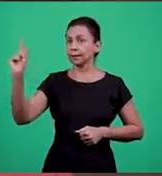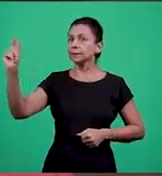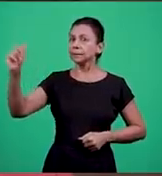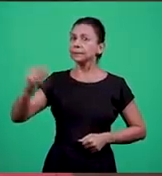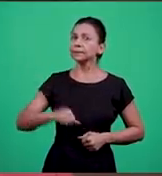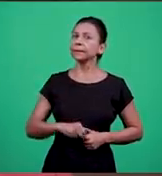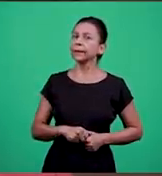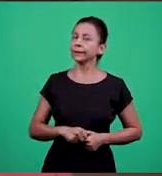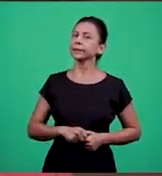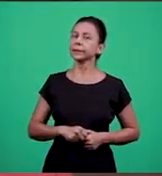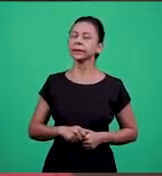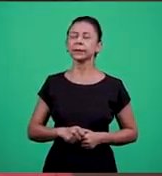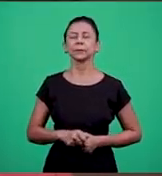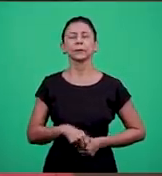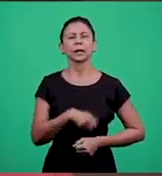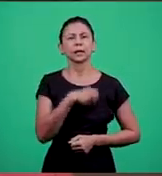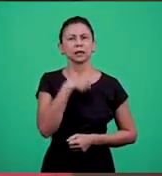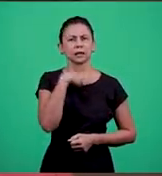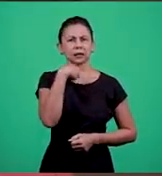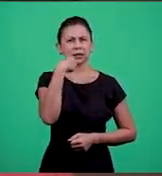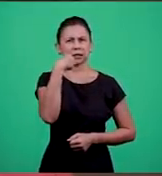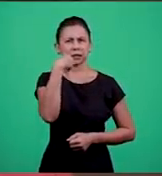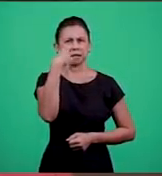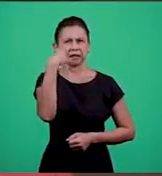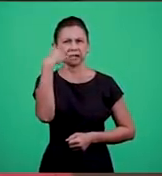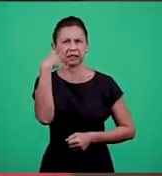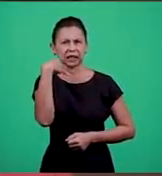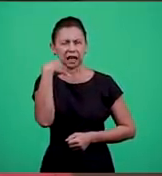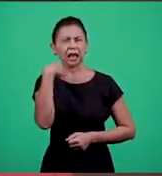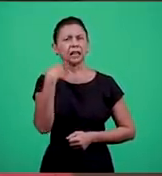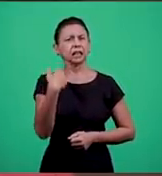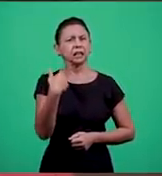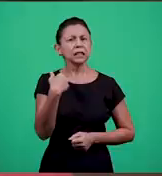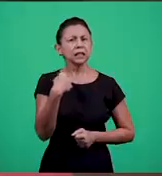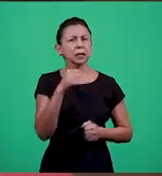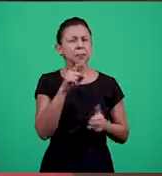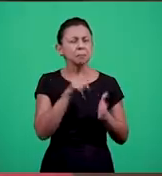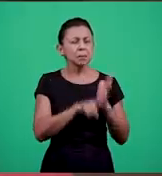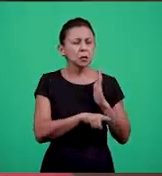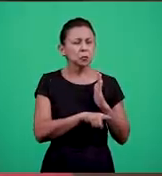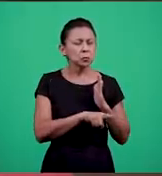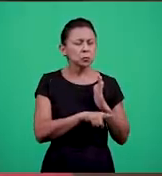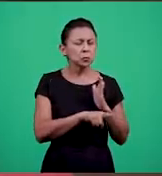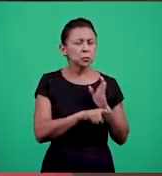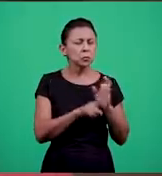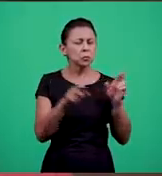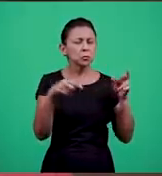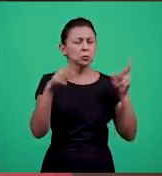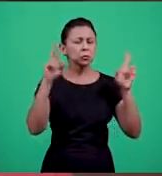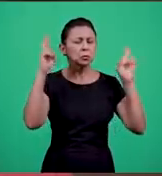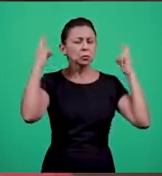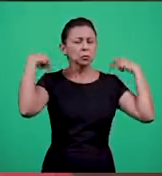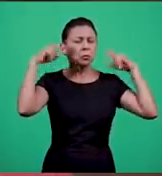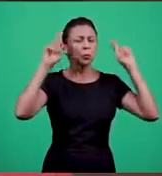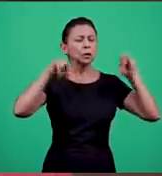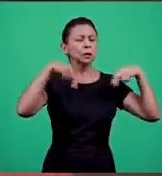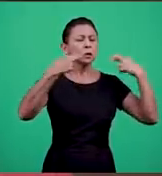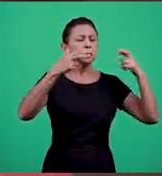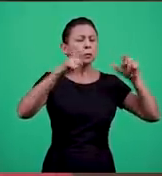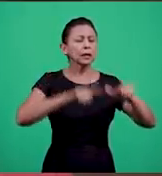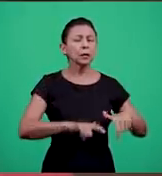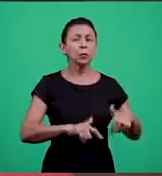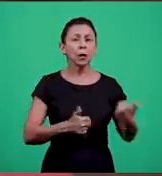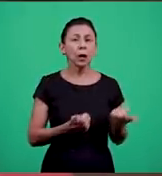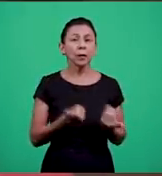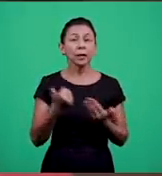de Isaque foi respondida muito tempo depois por João Batista. João Batista